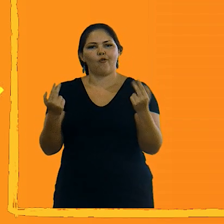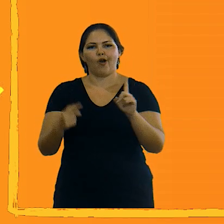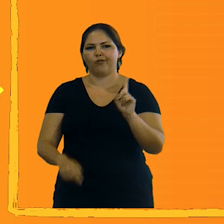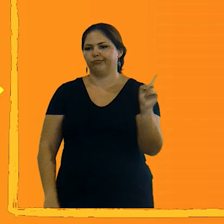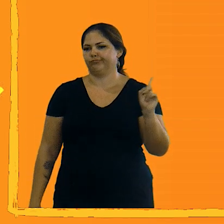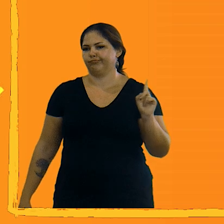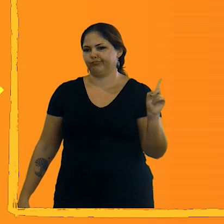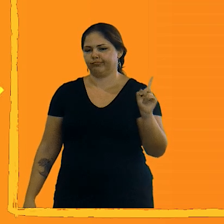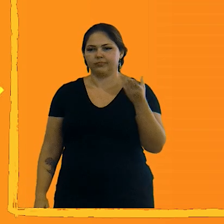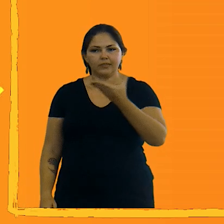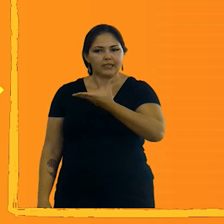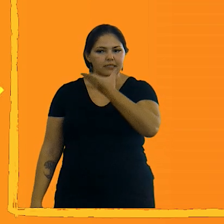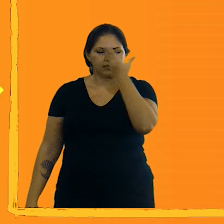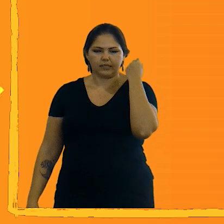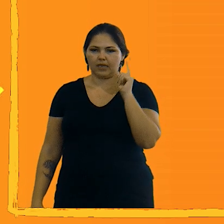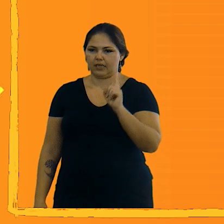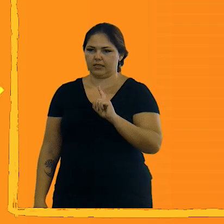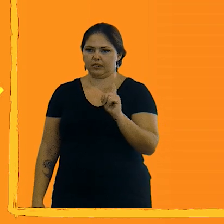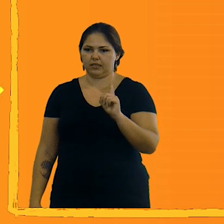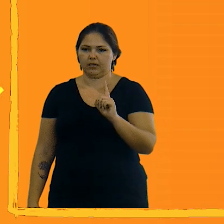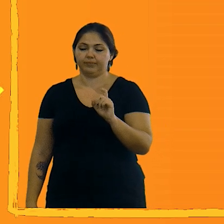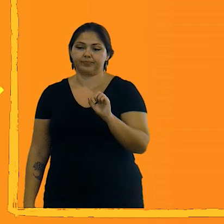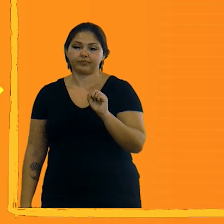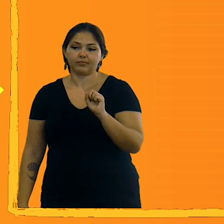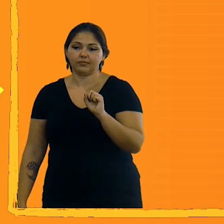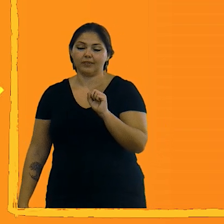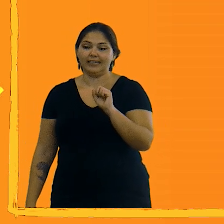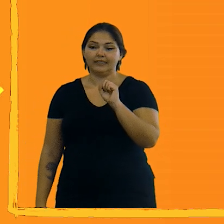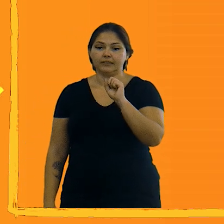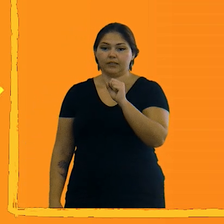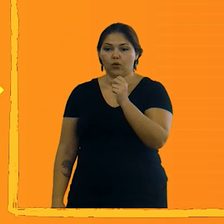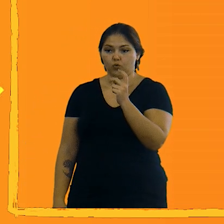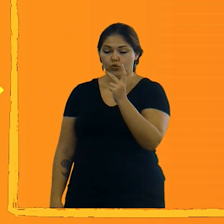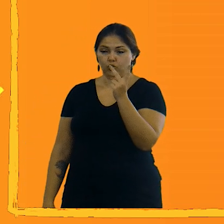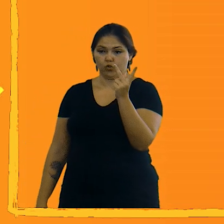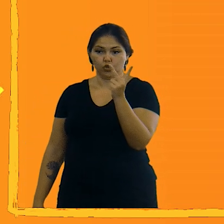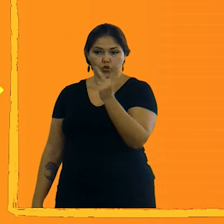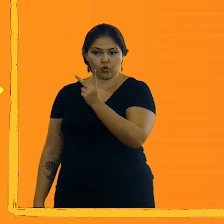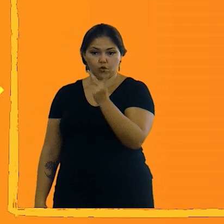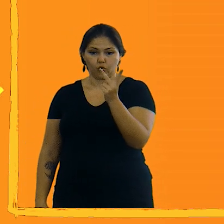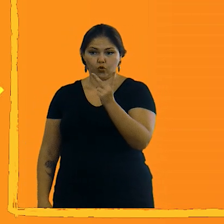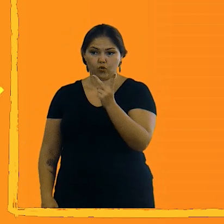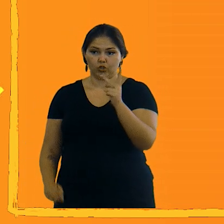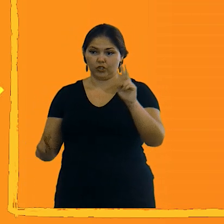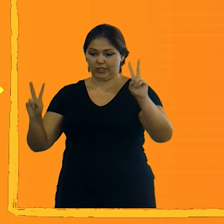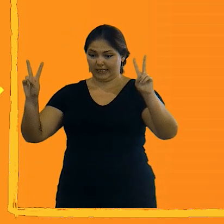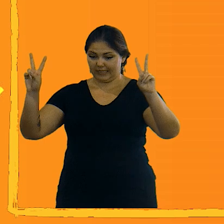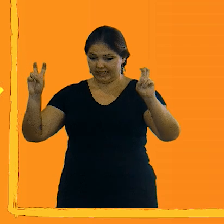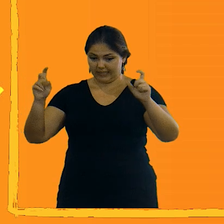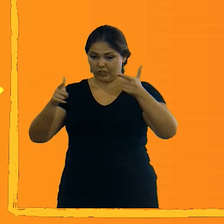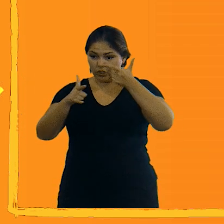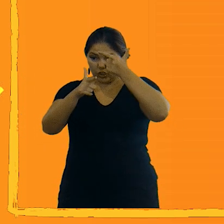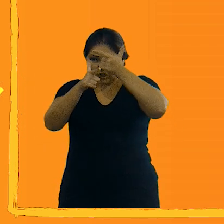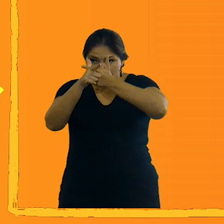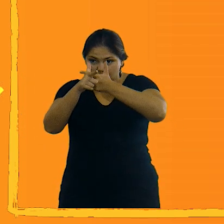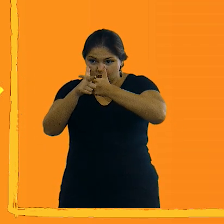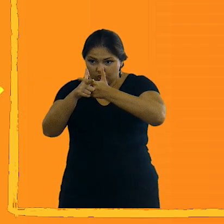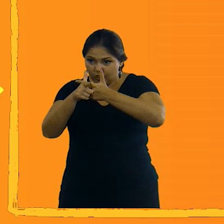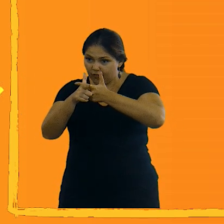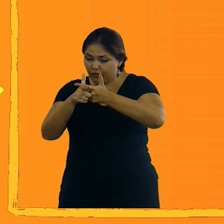não esquece duas grandezas se dividem ó div